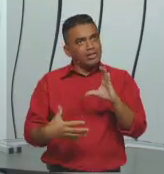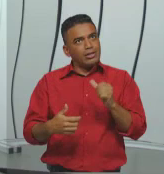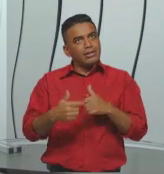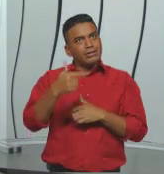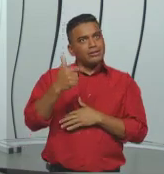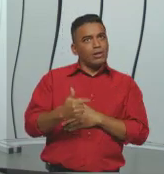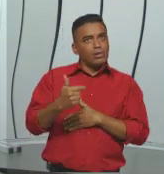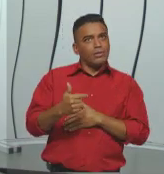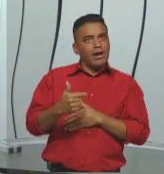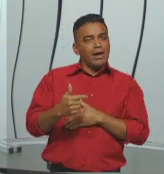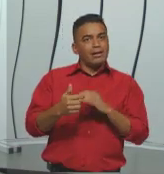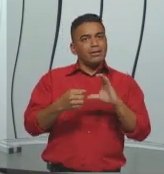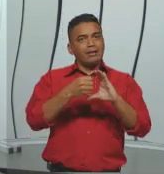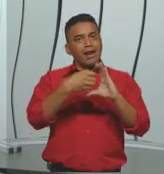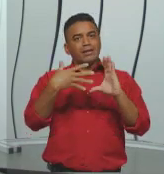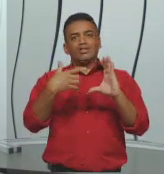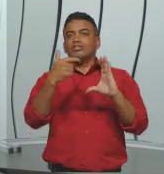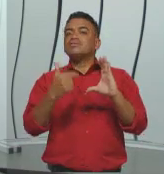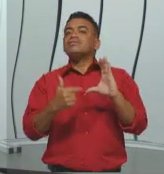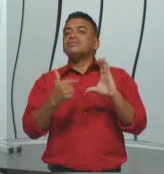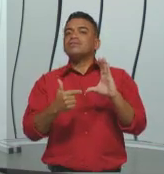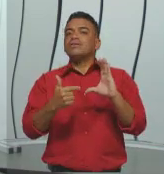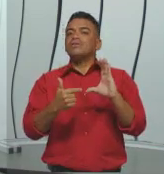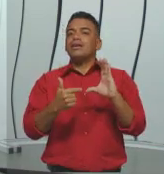estou falando das